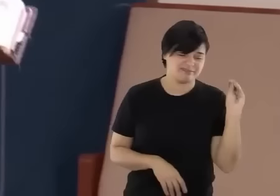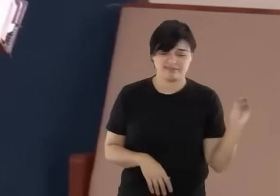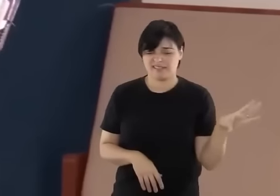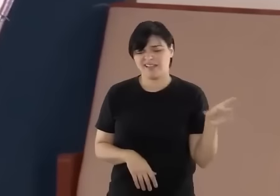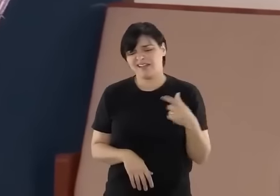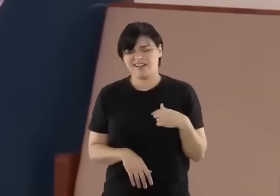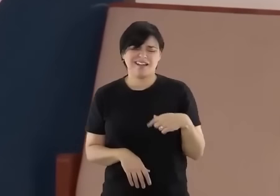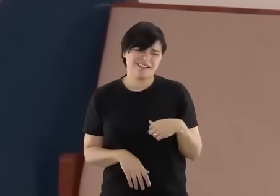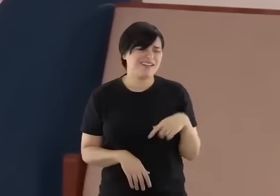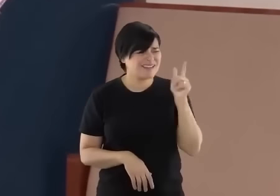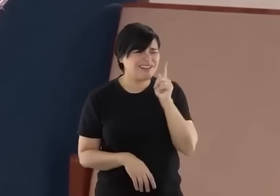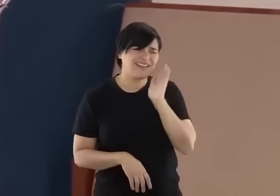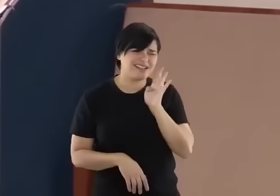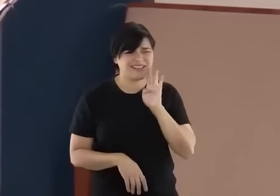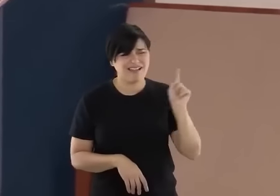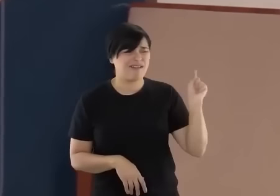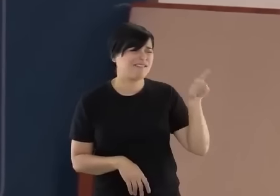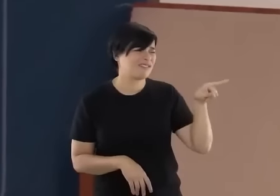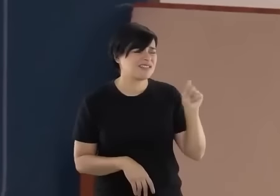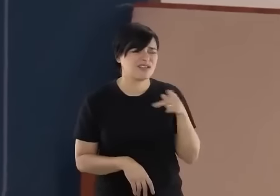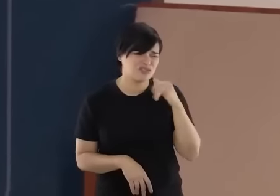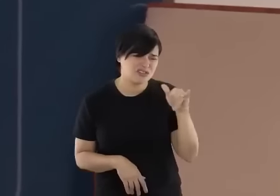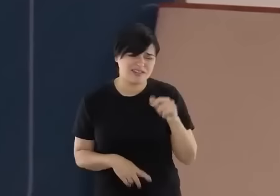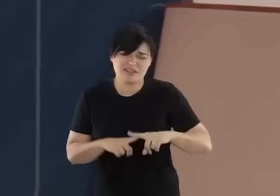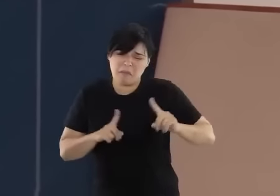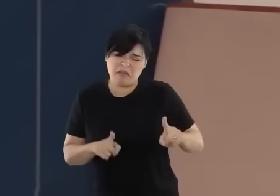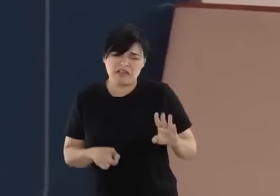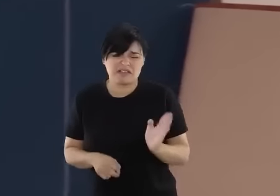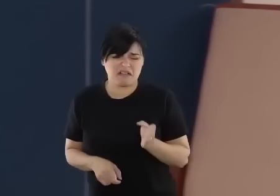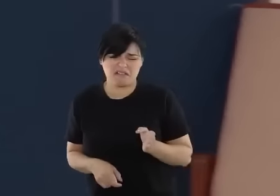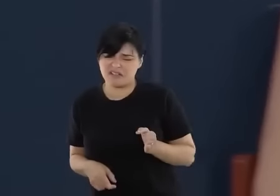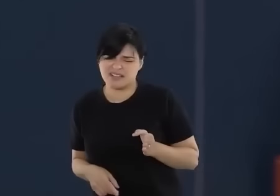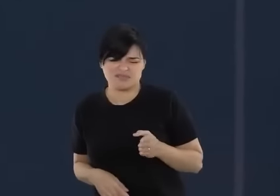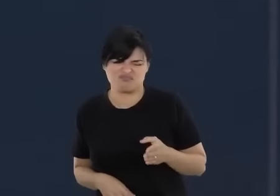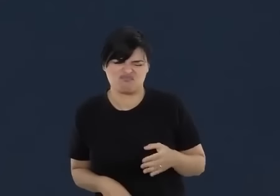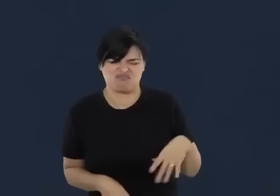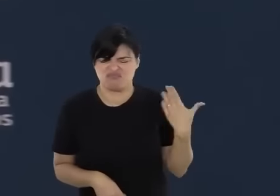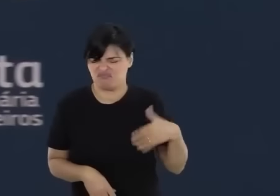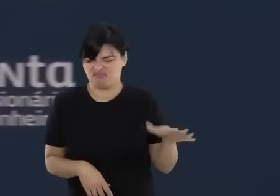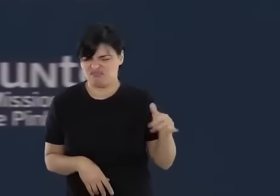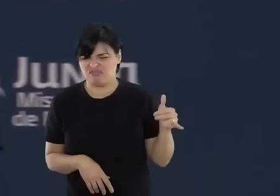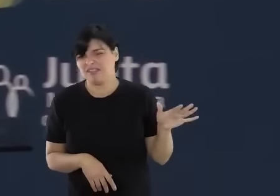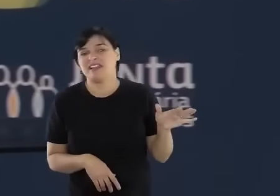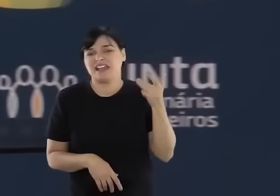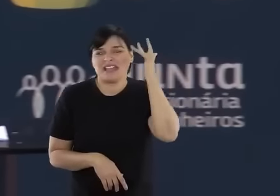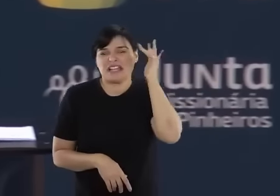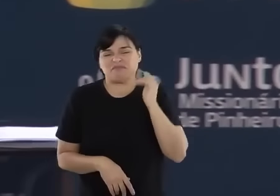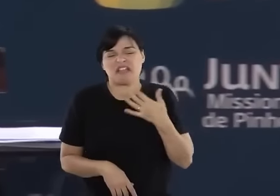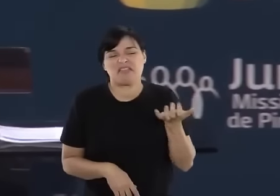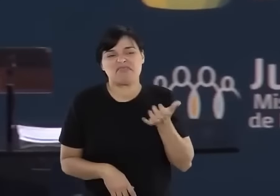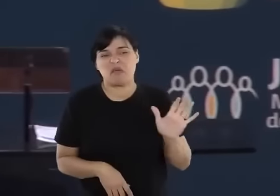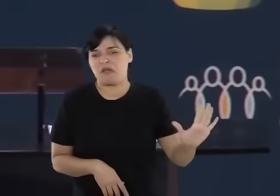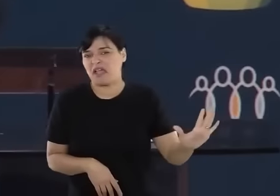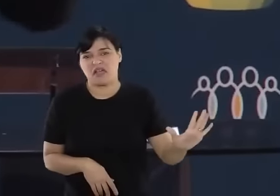decisões para tomar Nós temos muitas outras prioridades que estão na lista da nossa vida e hoje eu não tenho tempo hoje eu não quero temem sabe amanhã